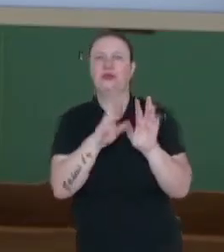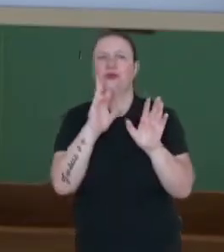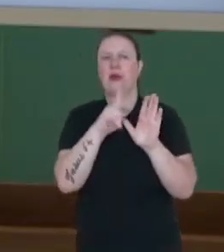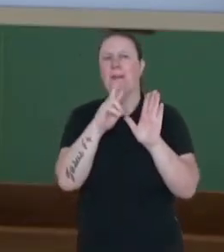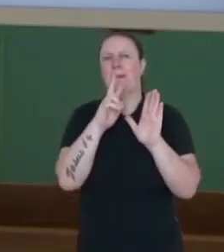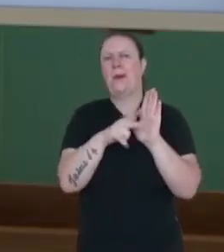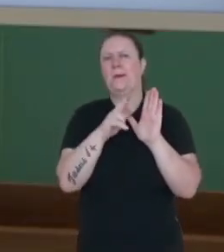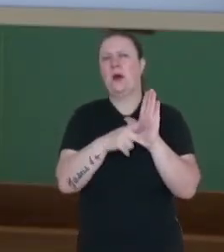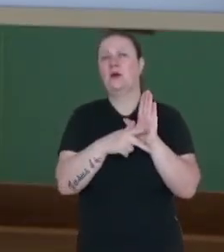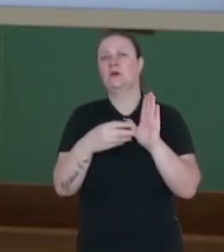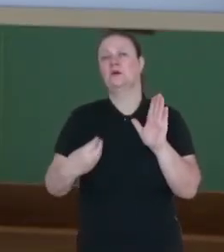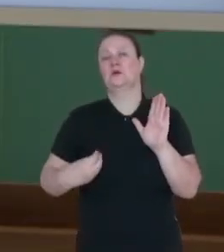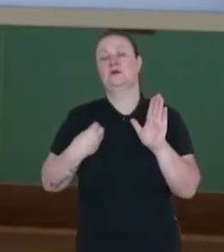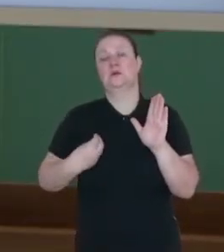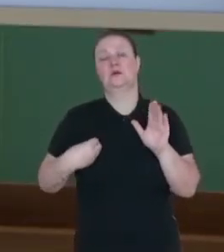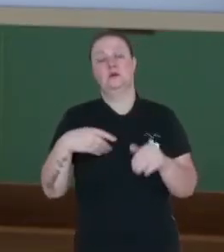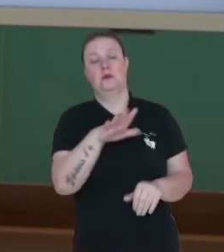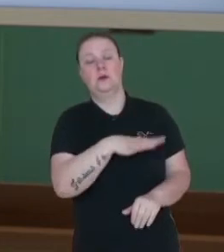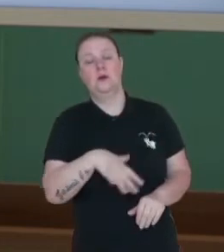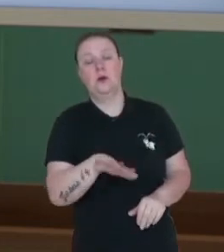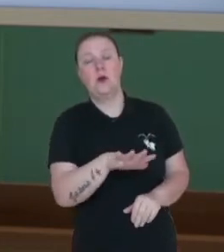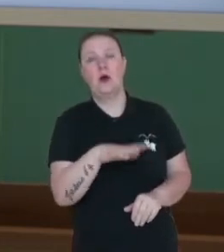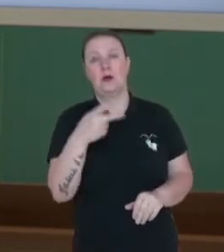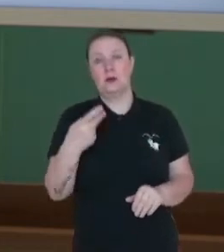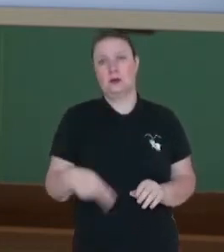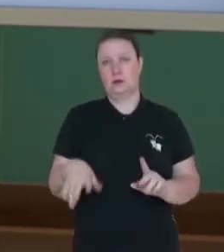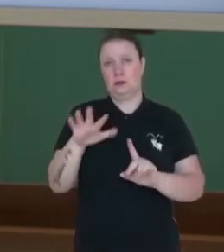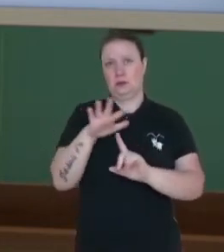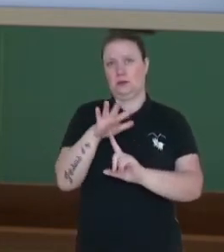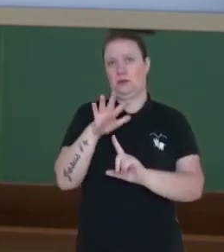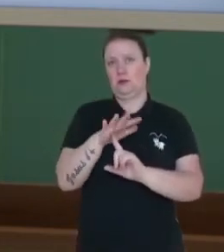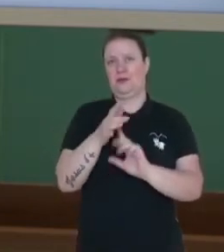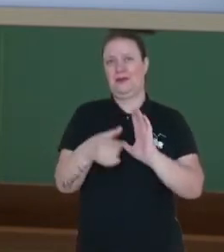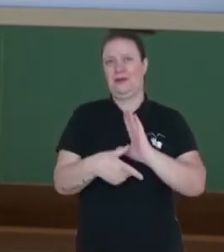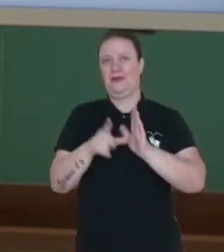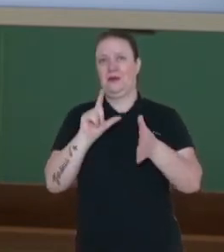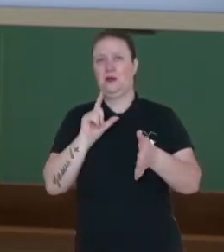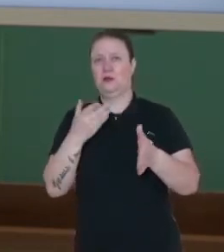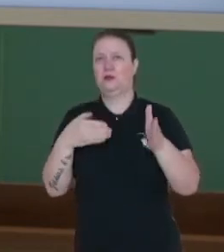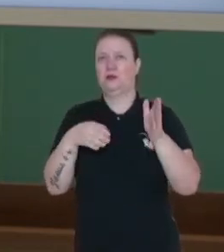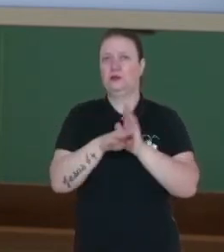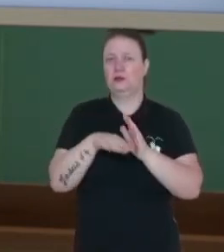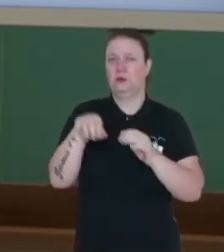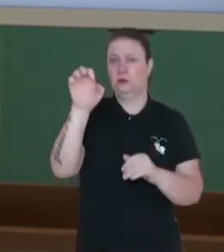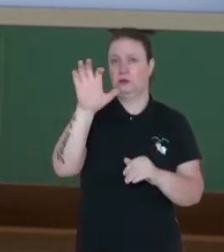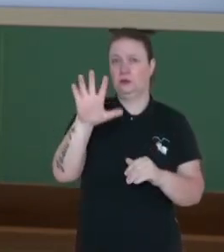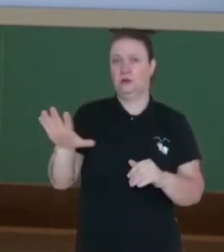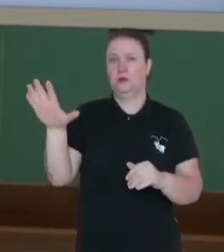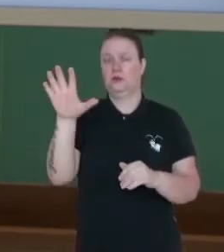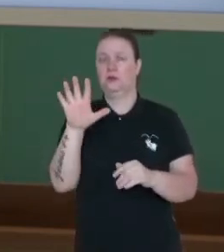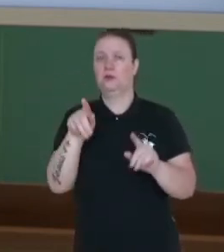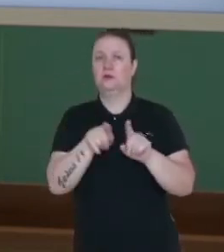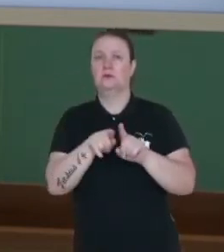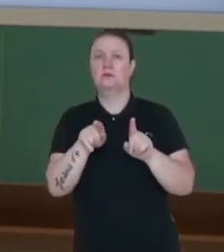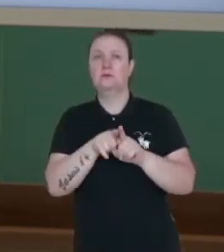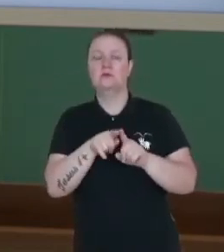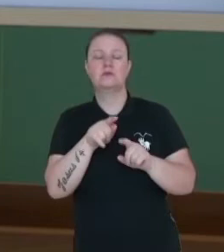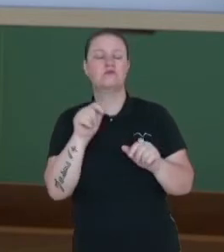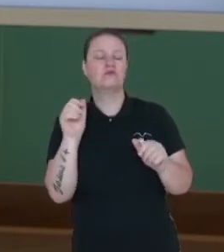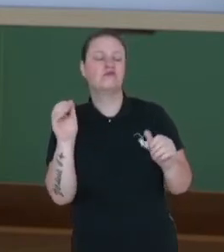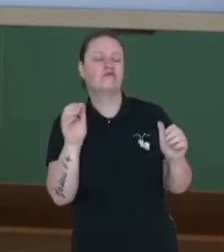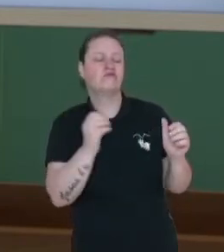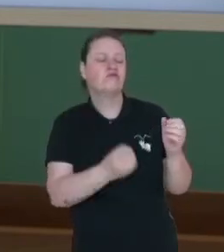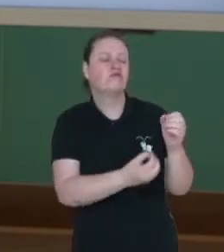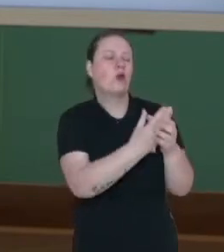eles habitavam um território paranaense antes da chegada dos europeus. A ocupação do território paranaense, ela vai